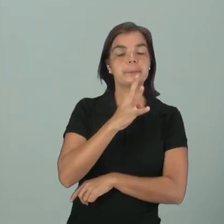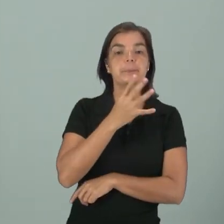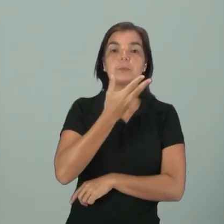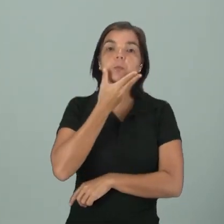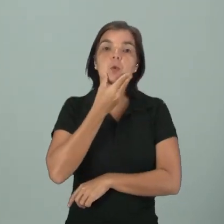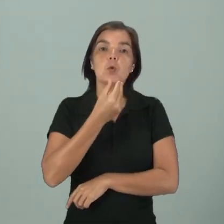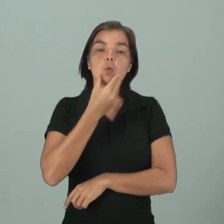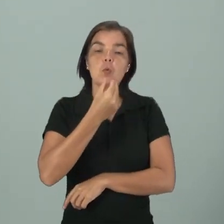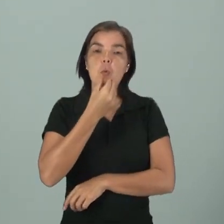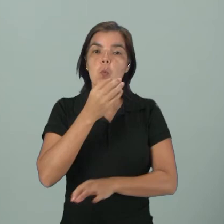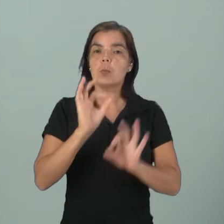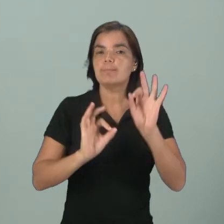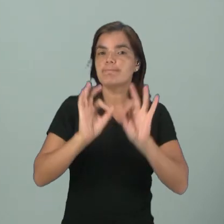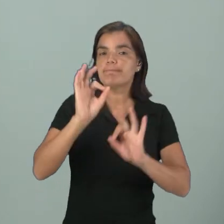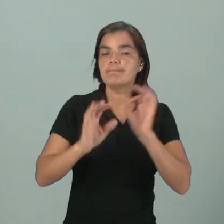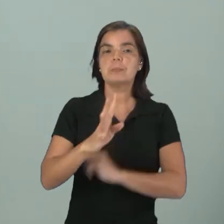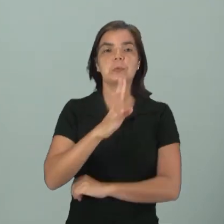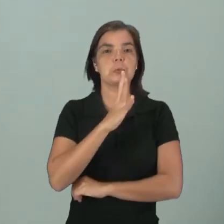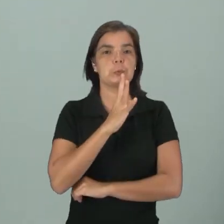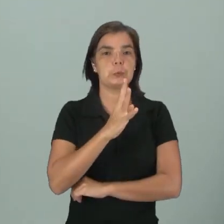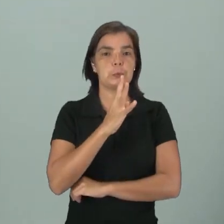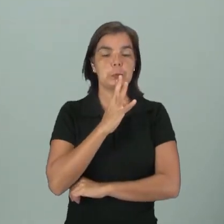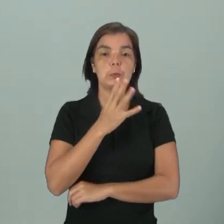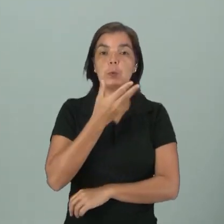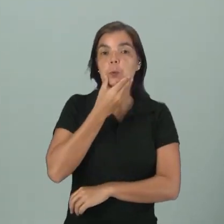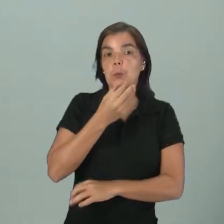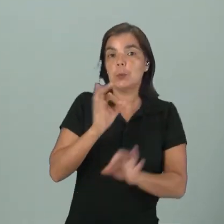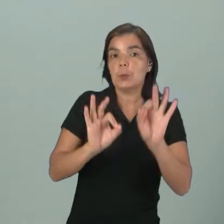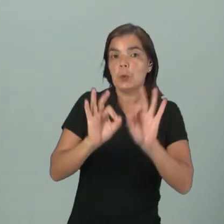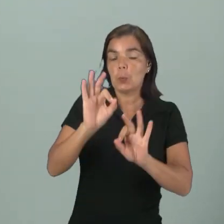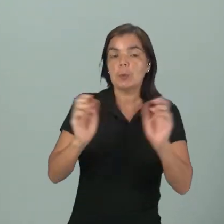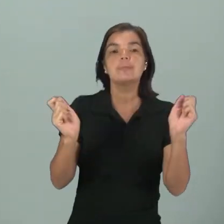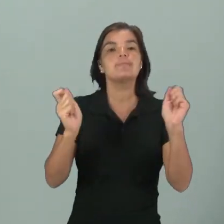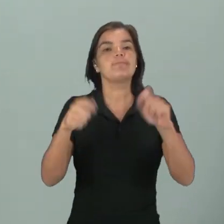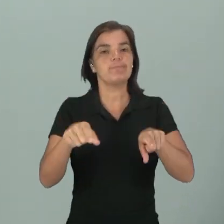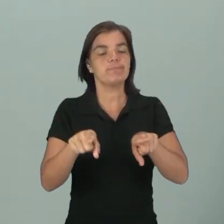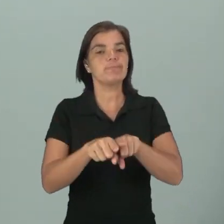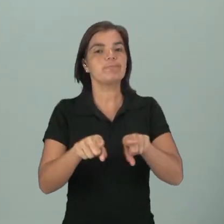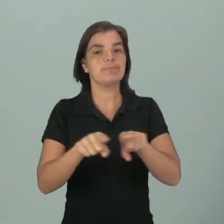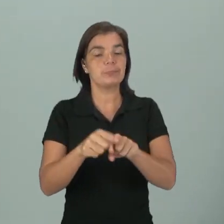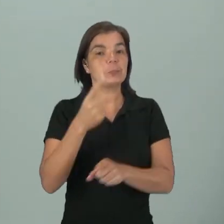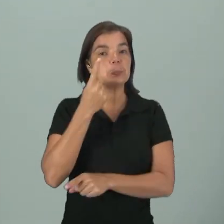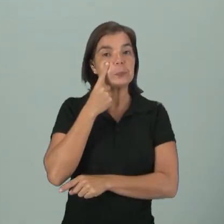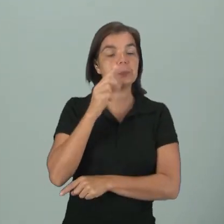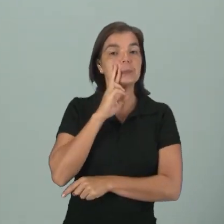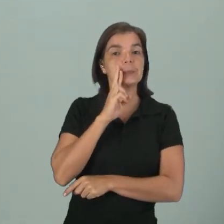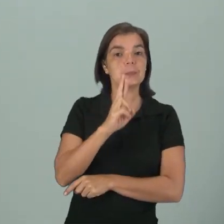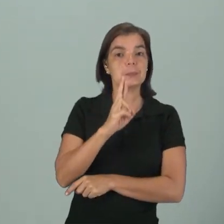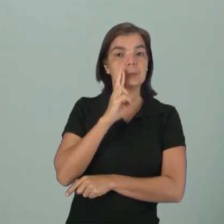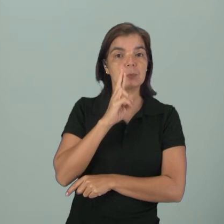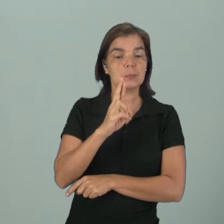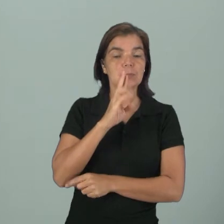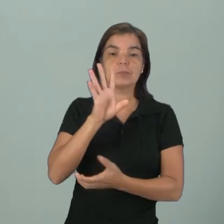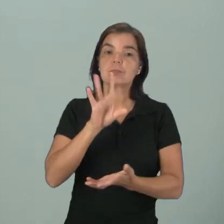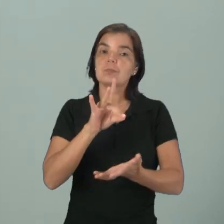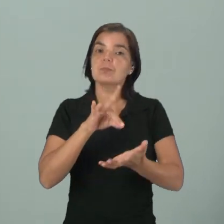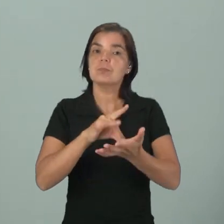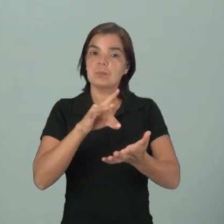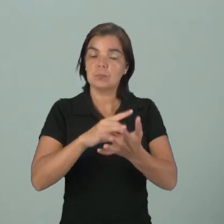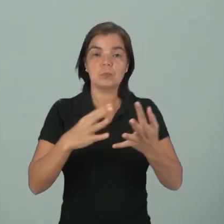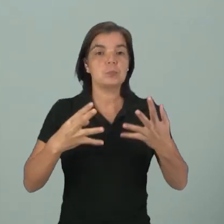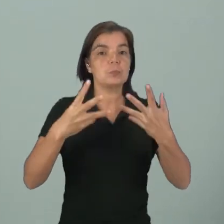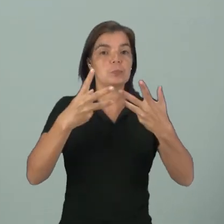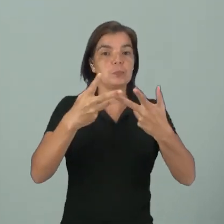O homem como produtor do conhecimento, o homem como ser capaz de buscar respostas, verdades